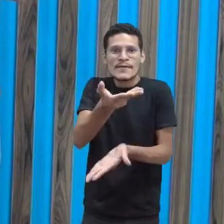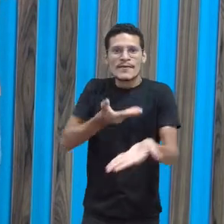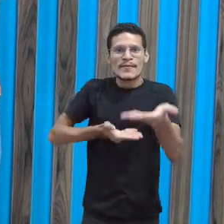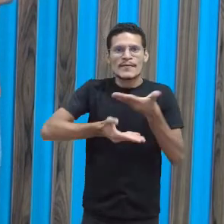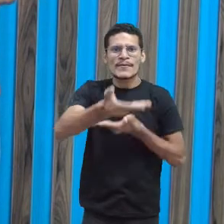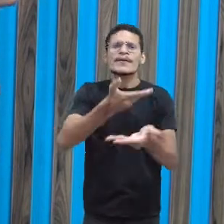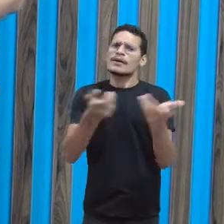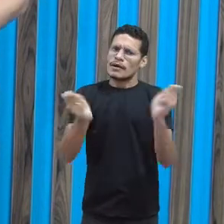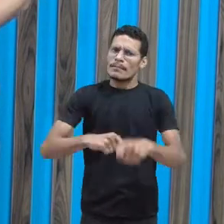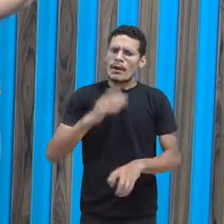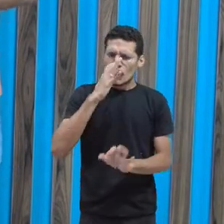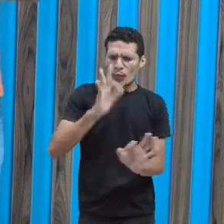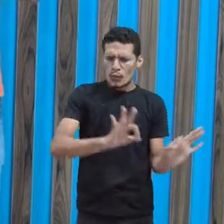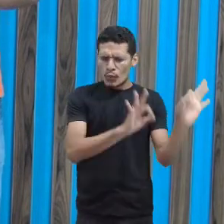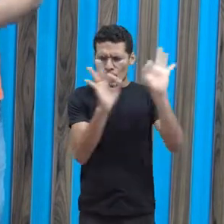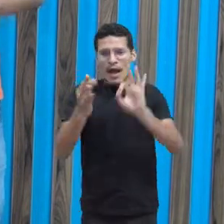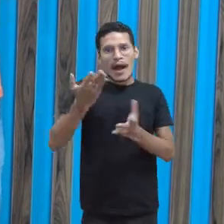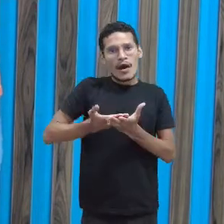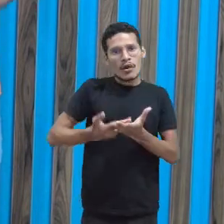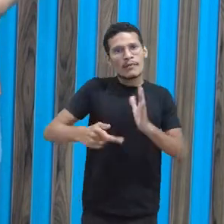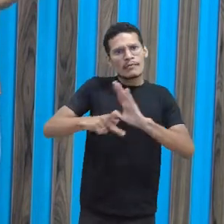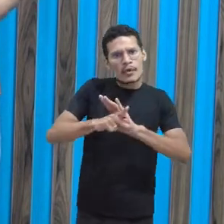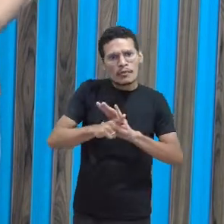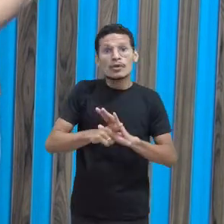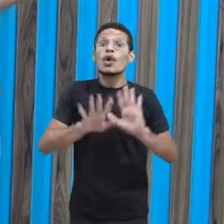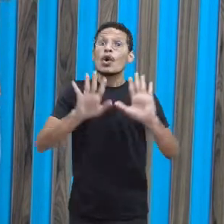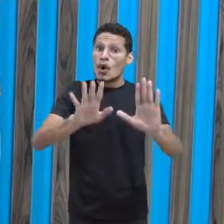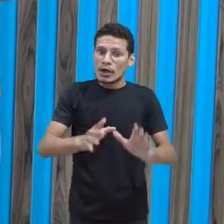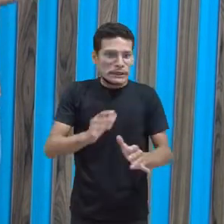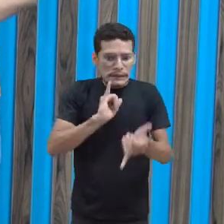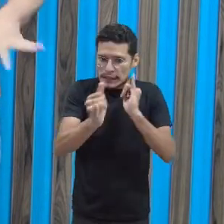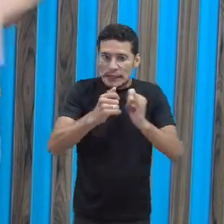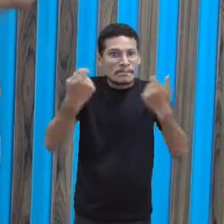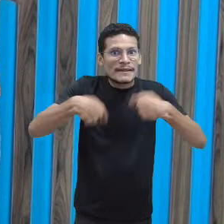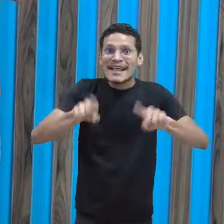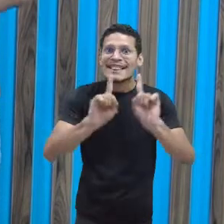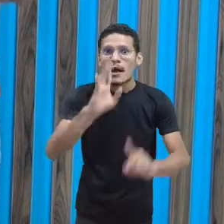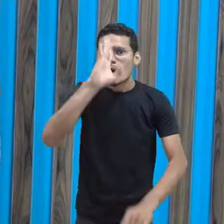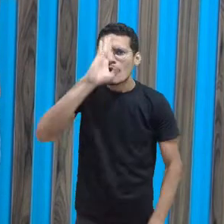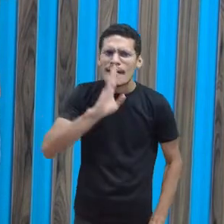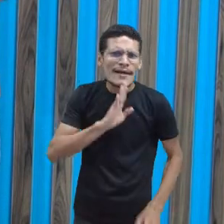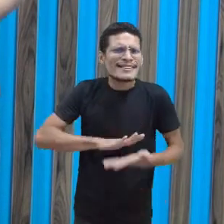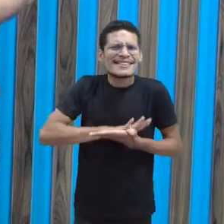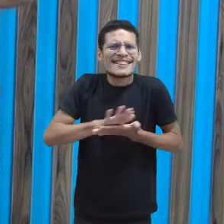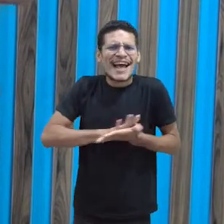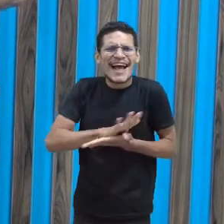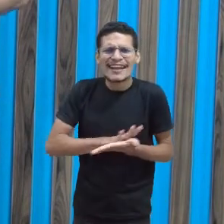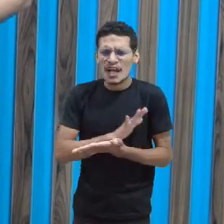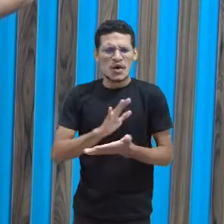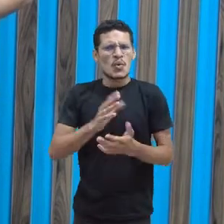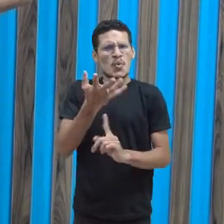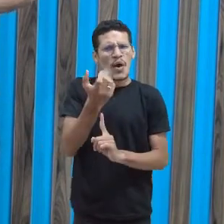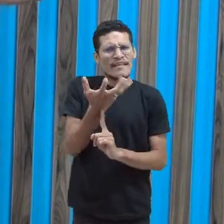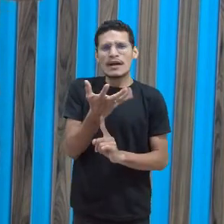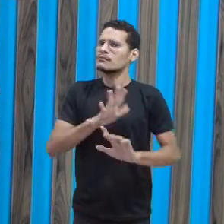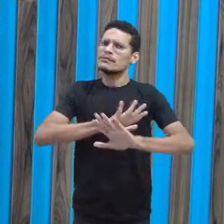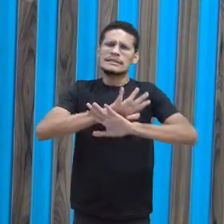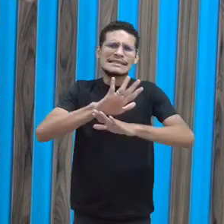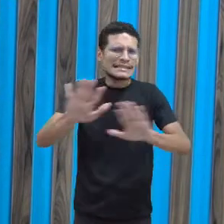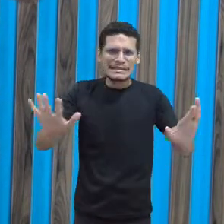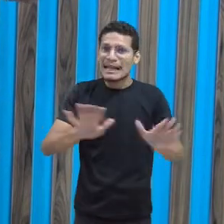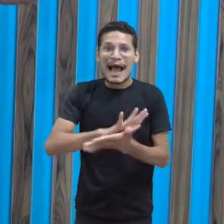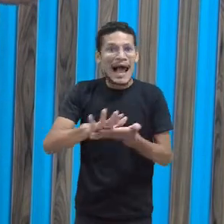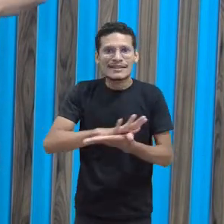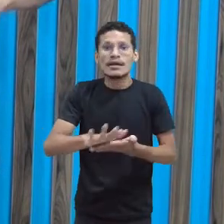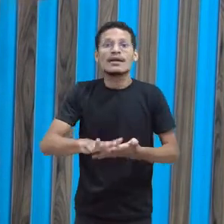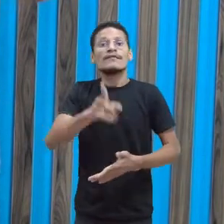tanto acompanhar nossas aulas por aplicativo, com a internet financiada, não vai precisar gastar nada, dados, nem precisa de Wi-Fi e tal. Então,